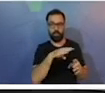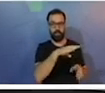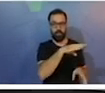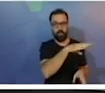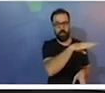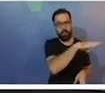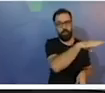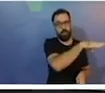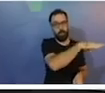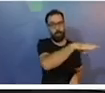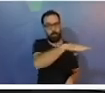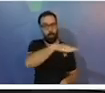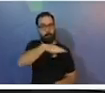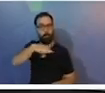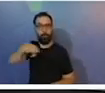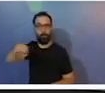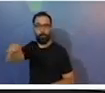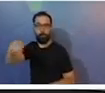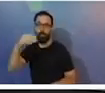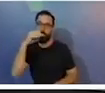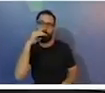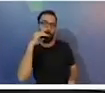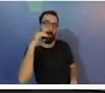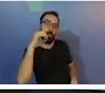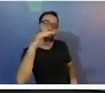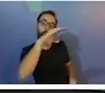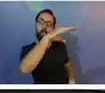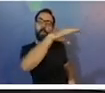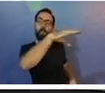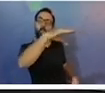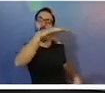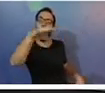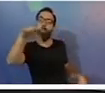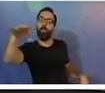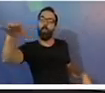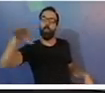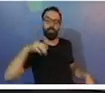tá? Deitado, que a gente olha no horizonte. Então,